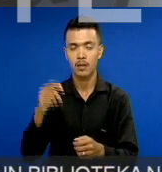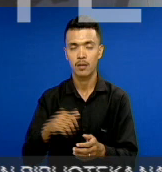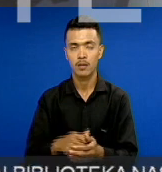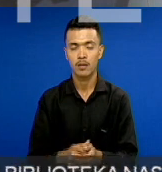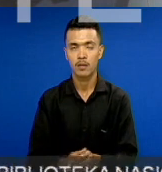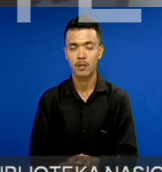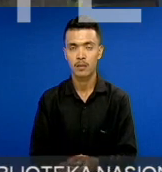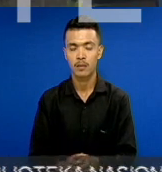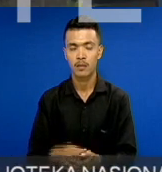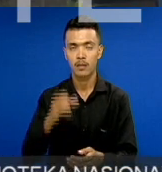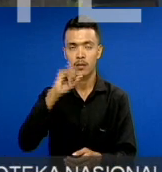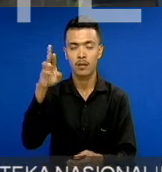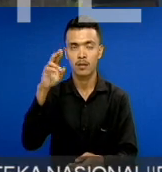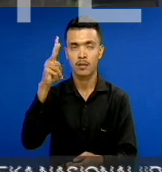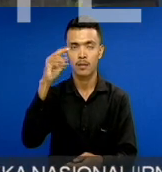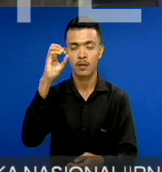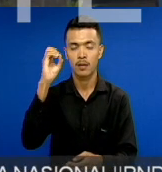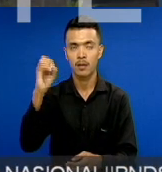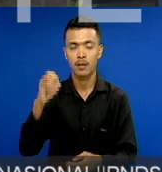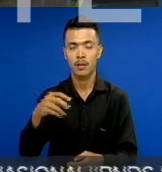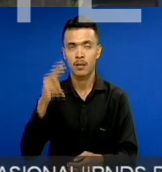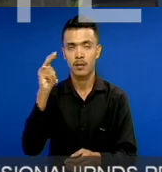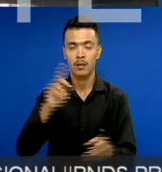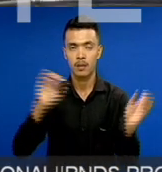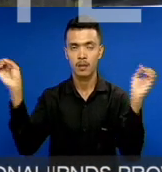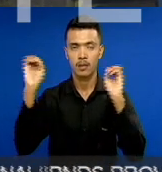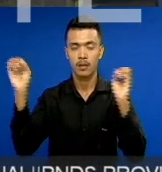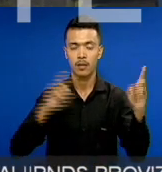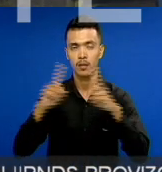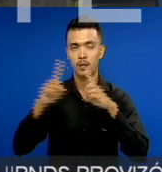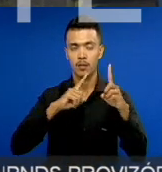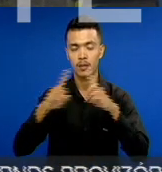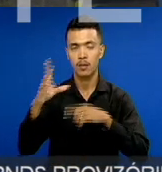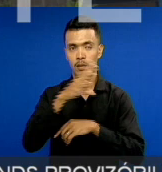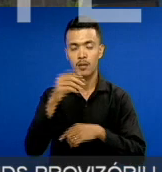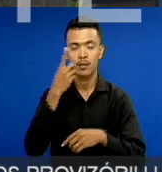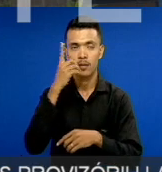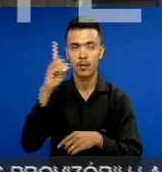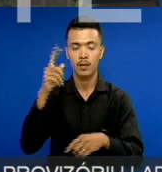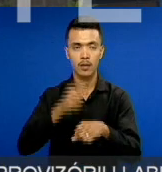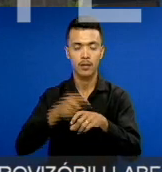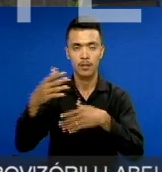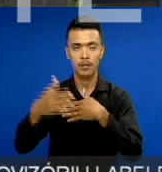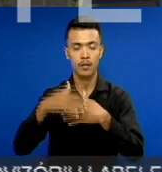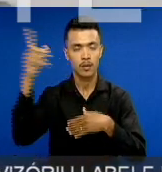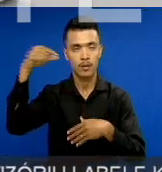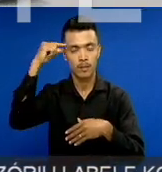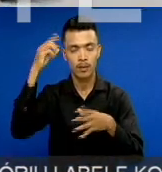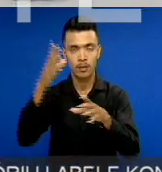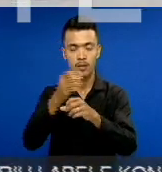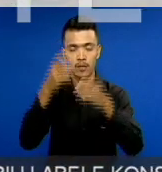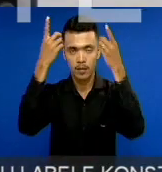organização urbana, Zermano Santa Brites, dias na parte da qual foi comentário, no até tem tempo desse governo se foti